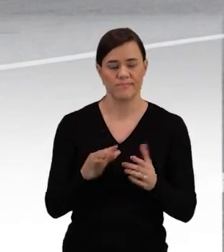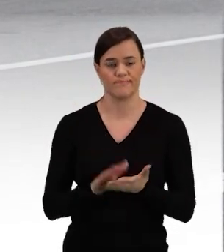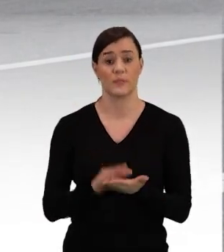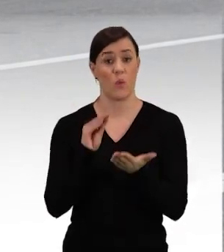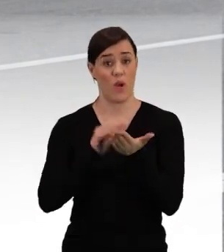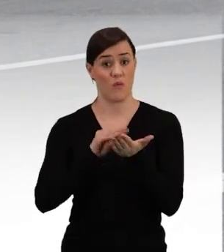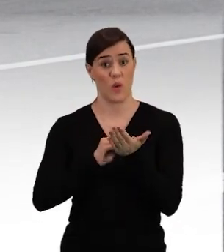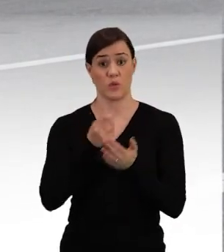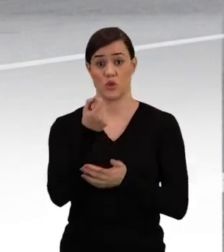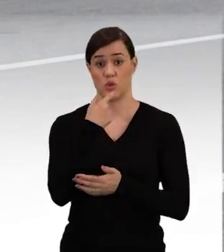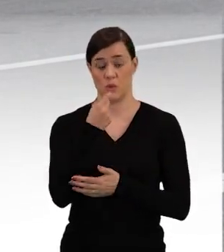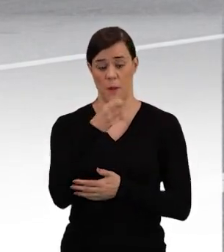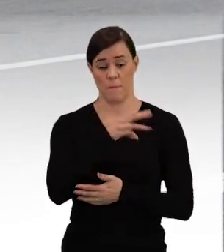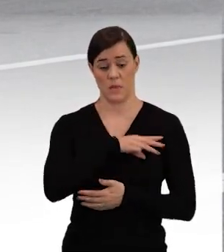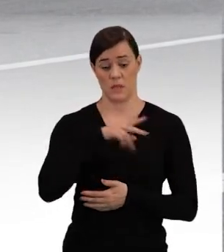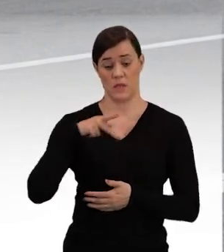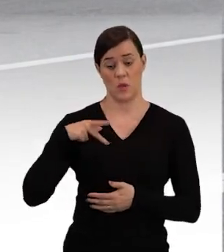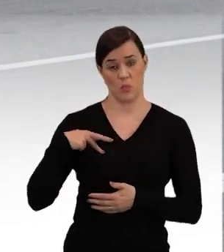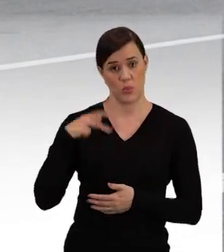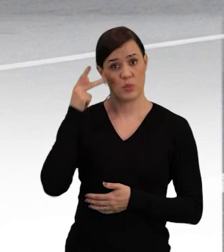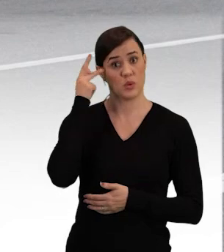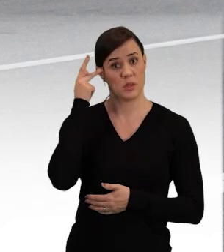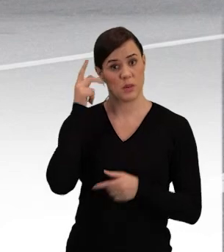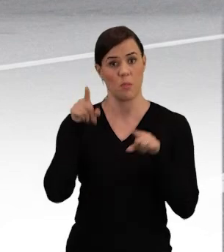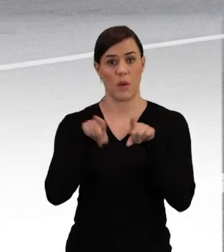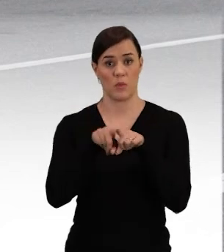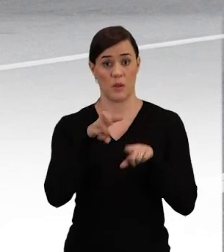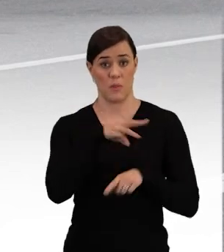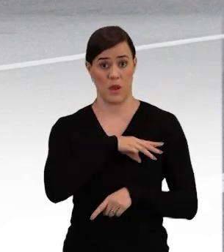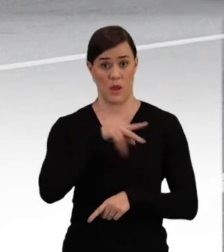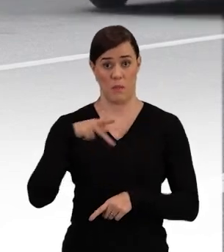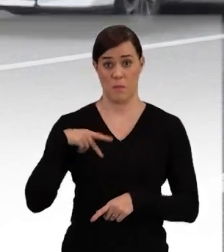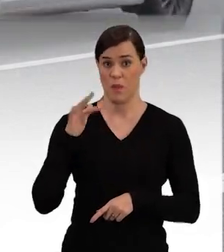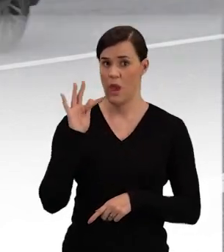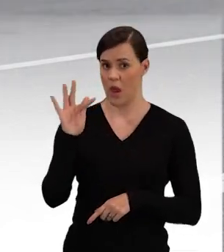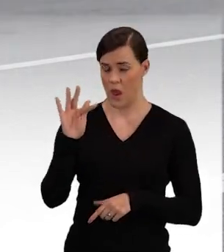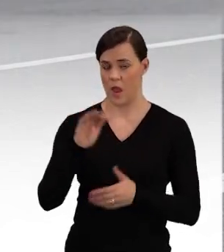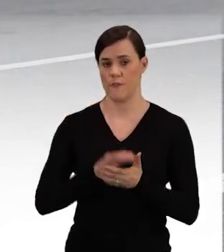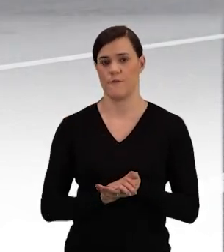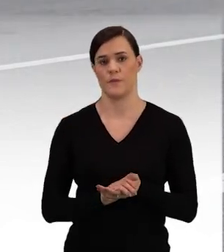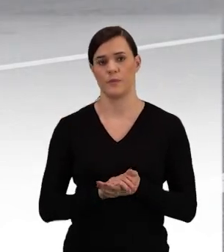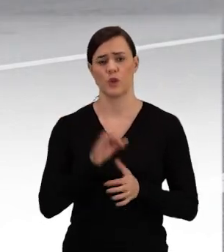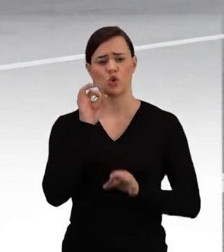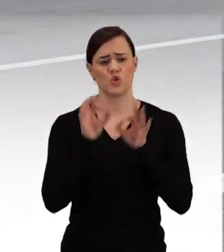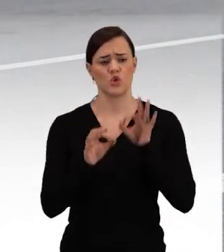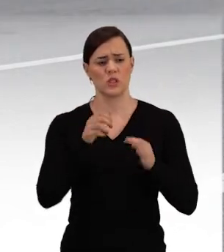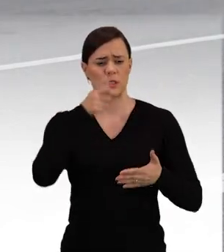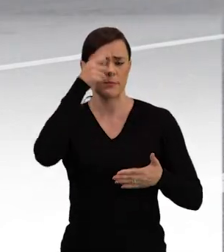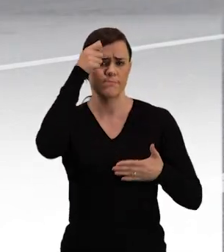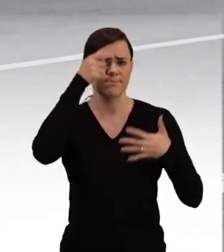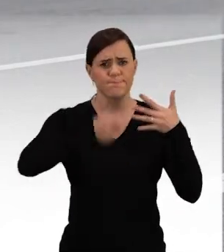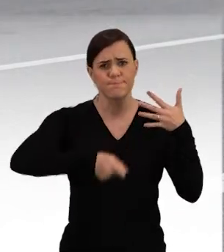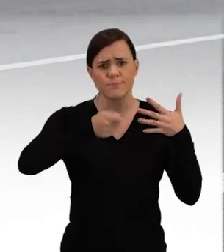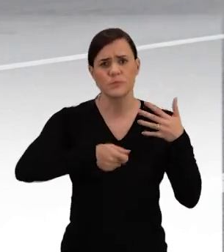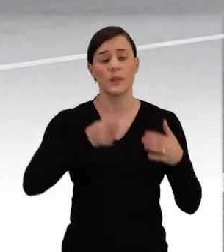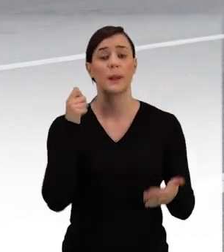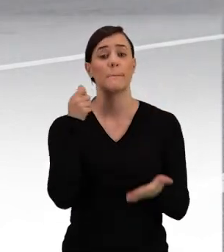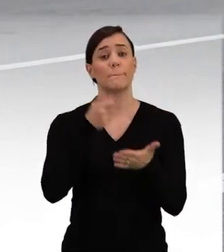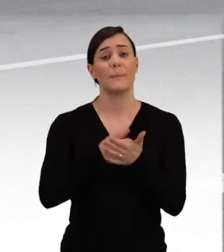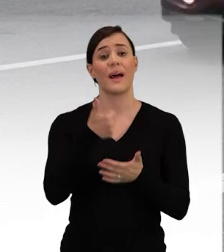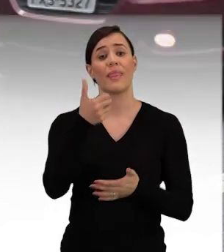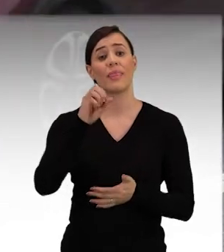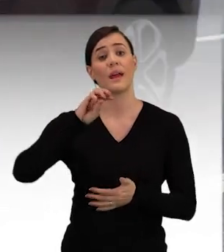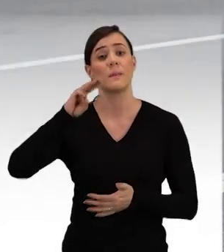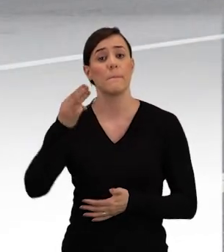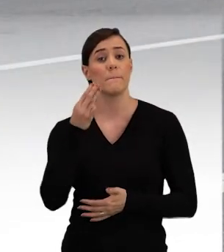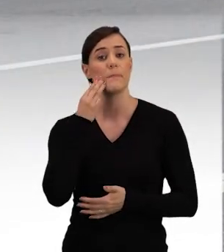Ministério Público de São Paulo e o MPF a pedir que a Justiça condene o município de Caraguatatuba ao pagamento de R$10